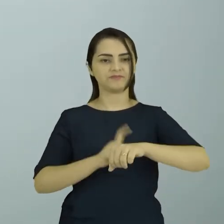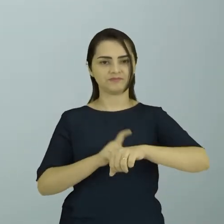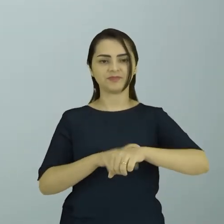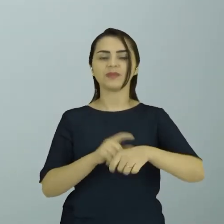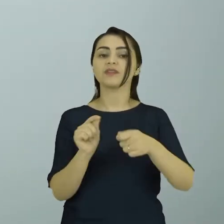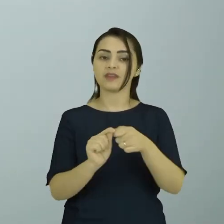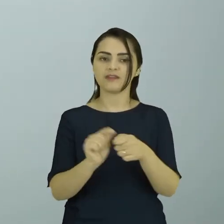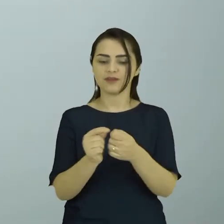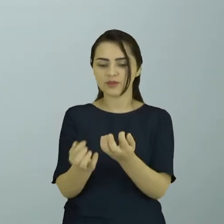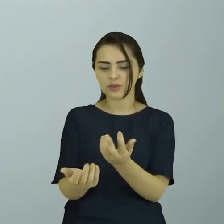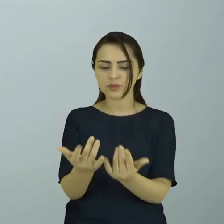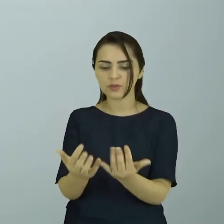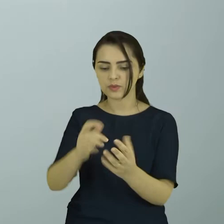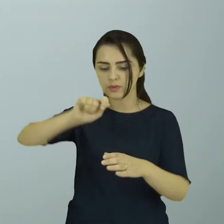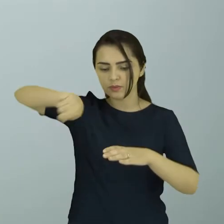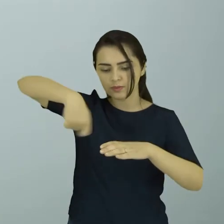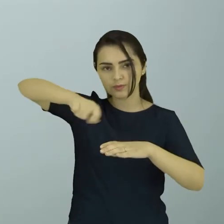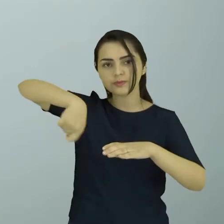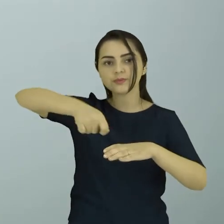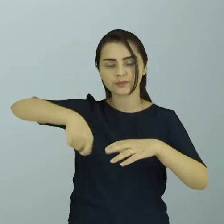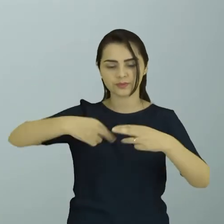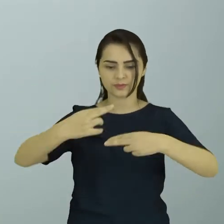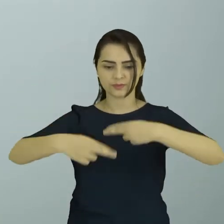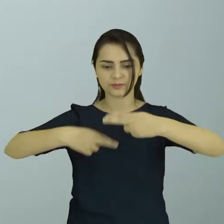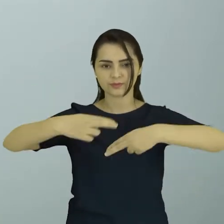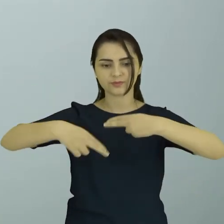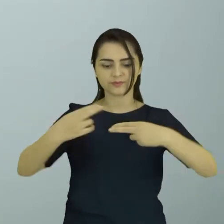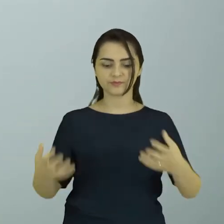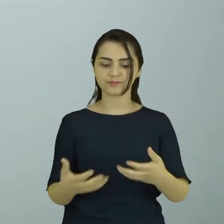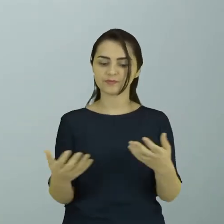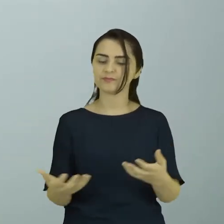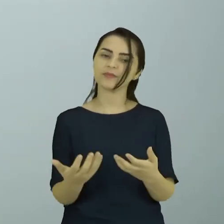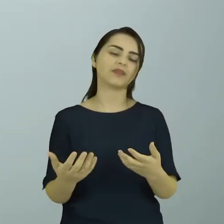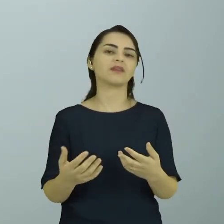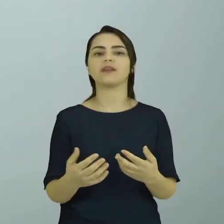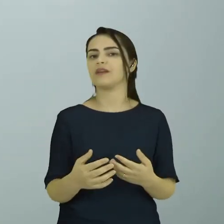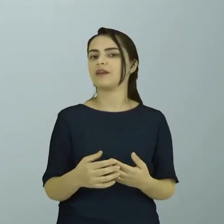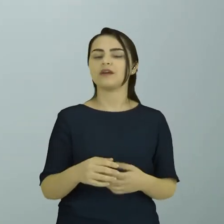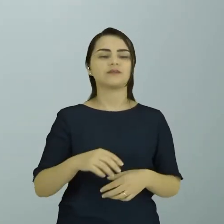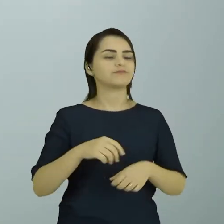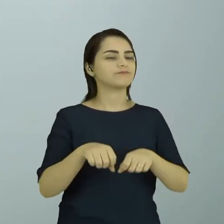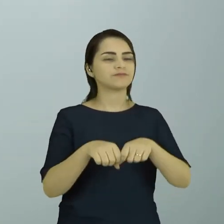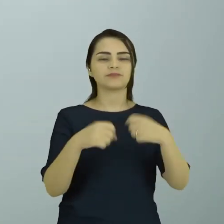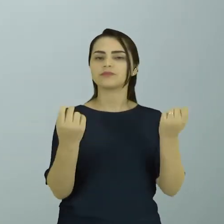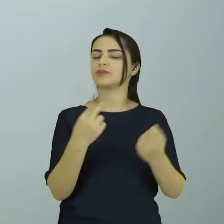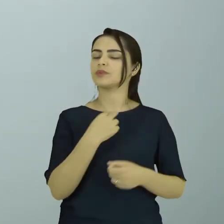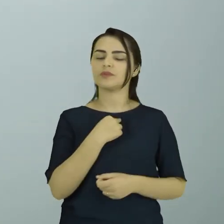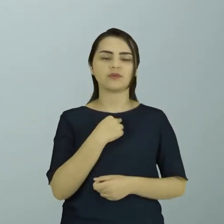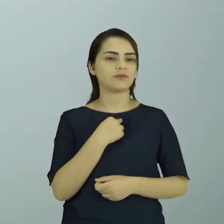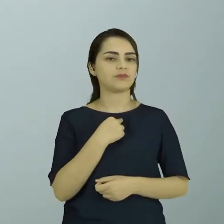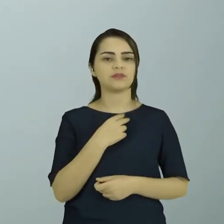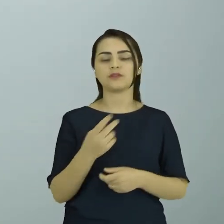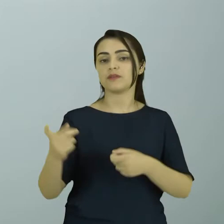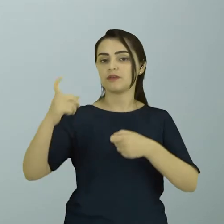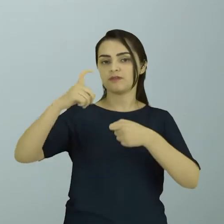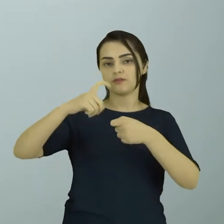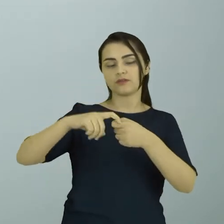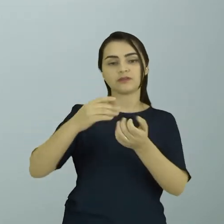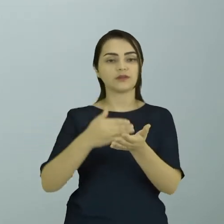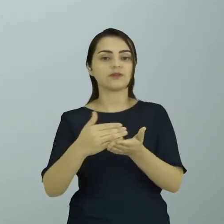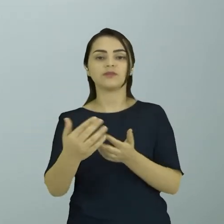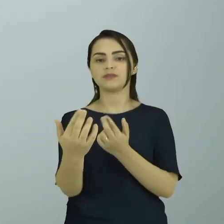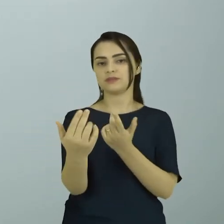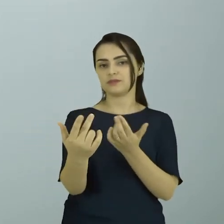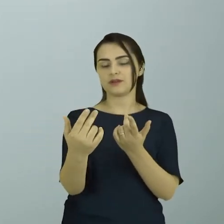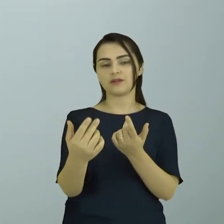é cozido, que há o cozimento desse macarrão, não é possível ele voltar à sua fase inicial. Portanto, essa é uma